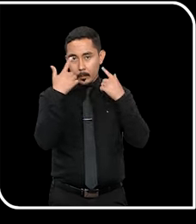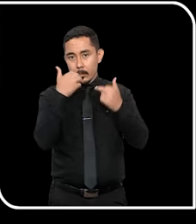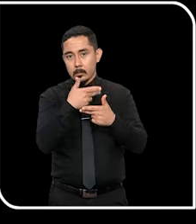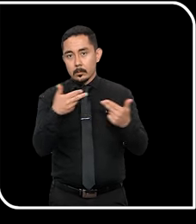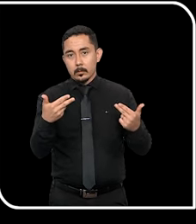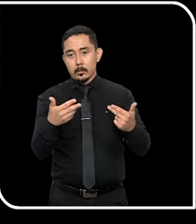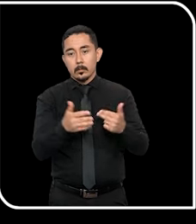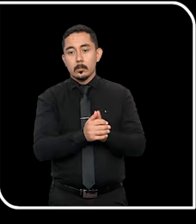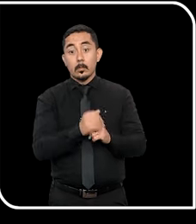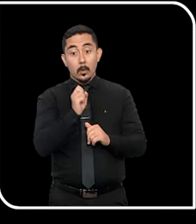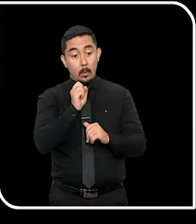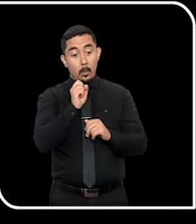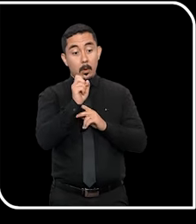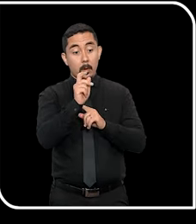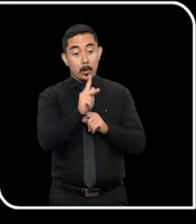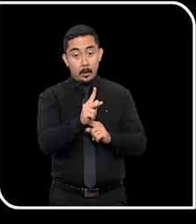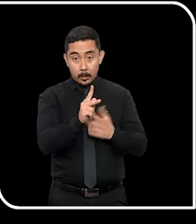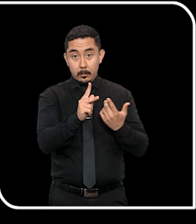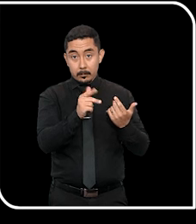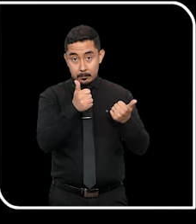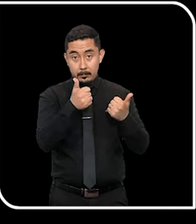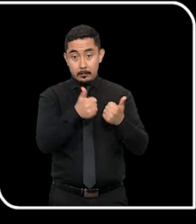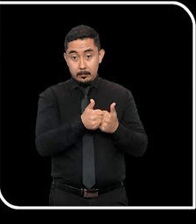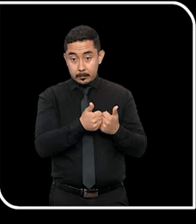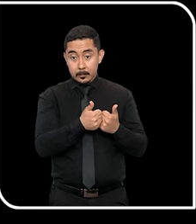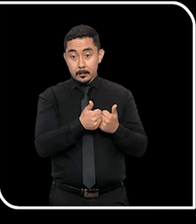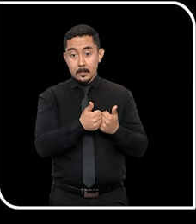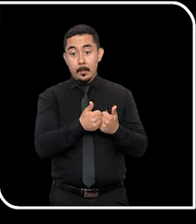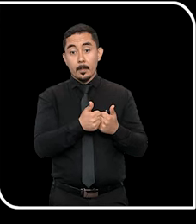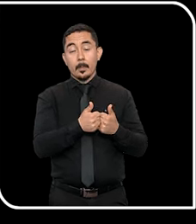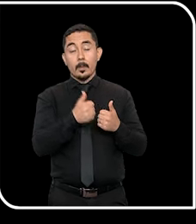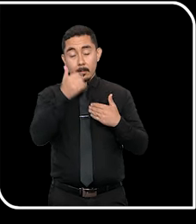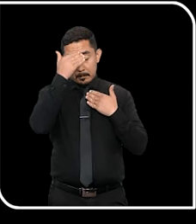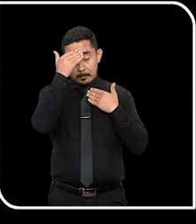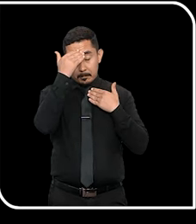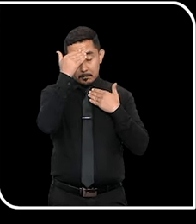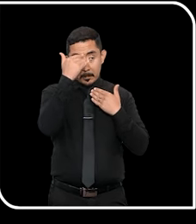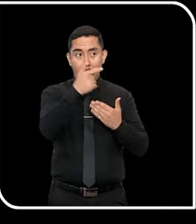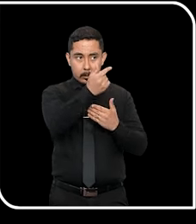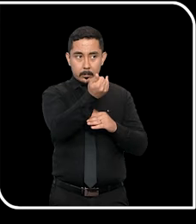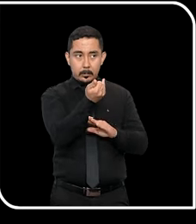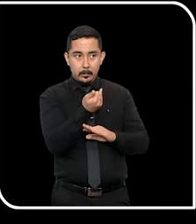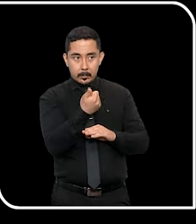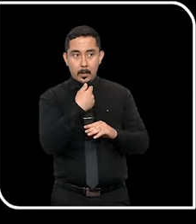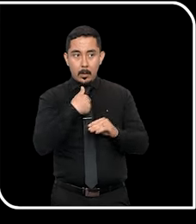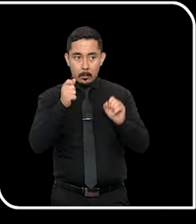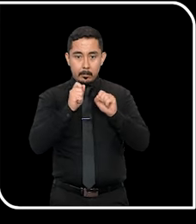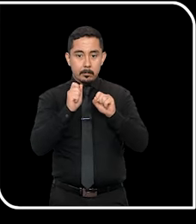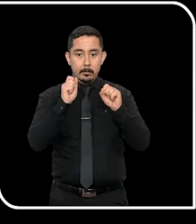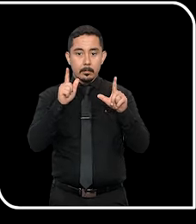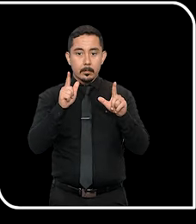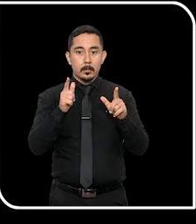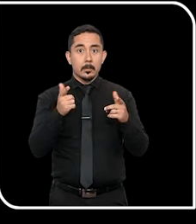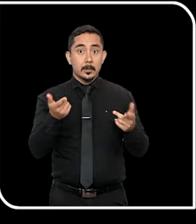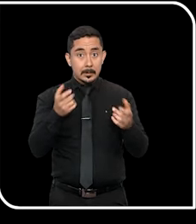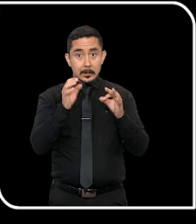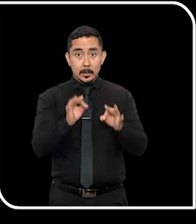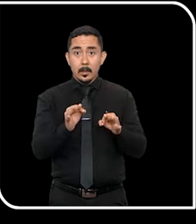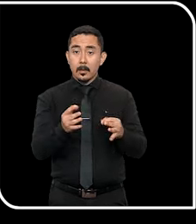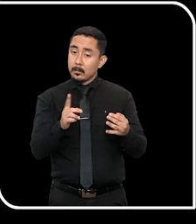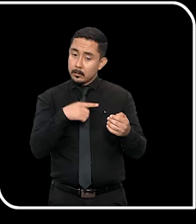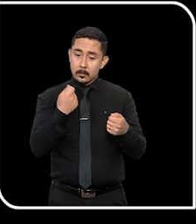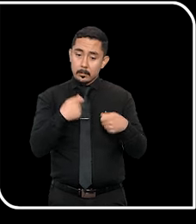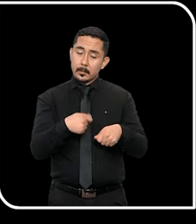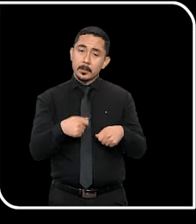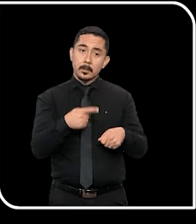violências digam Ok quando alguém sinalizar OK obrigada por me avisar vou ficar mais atento é isso que